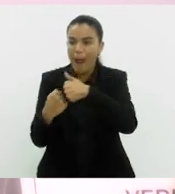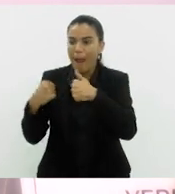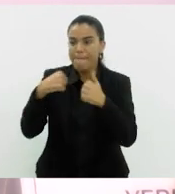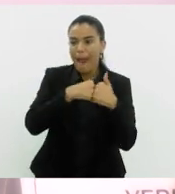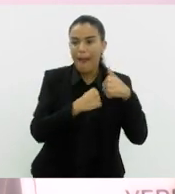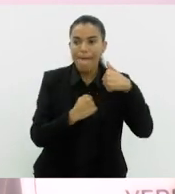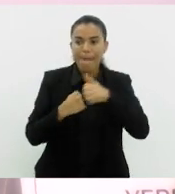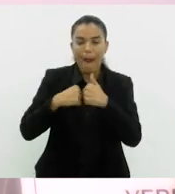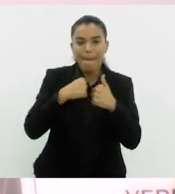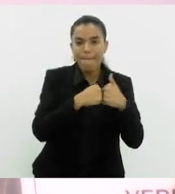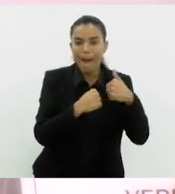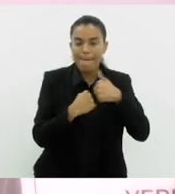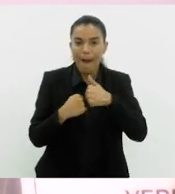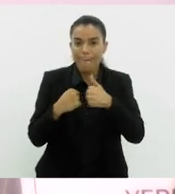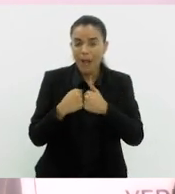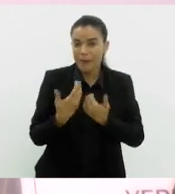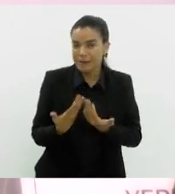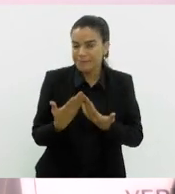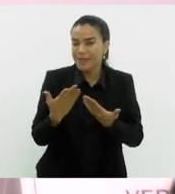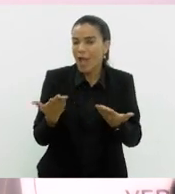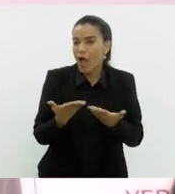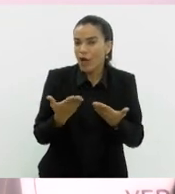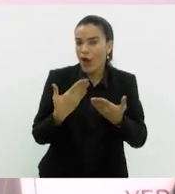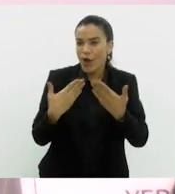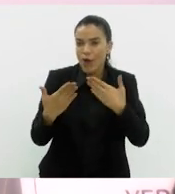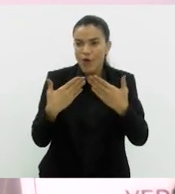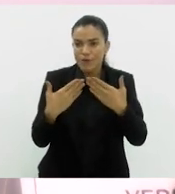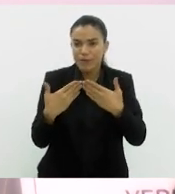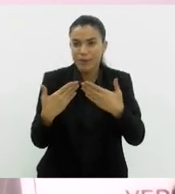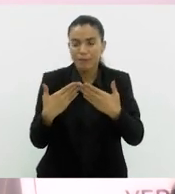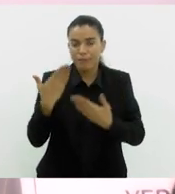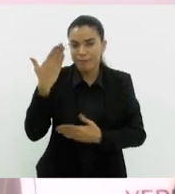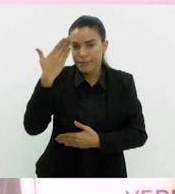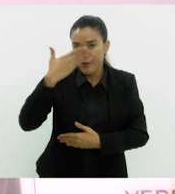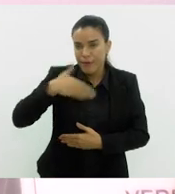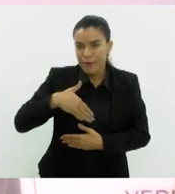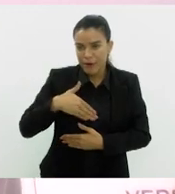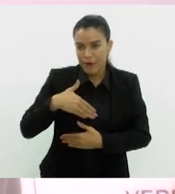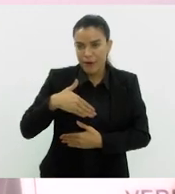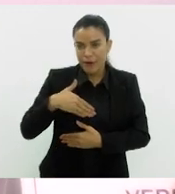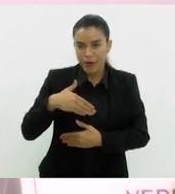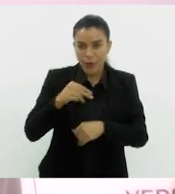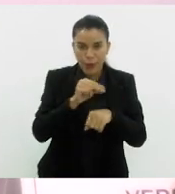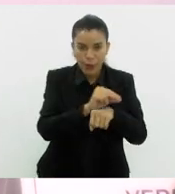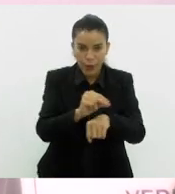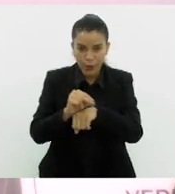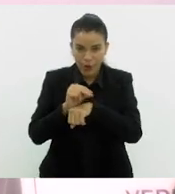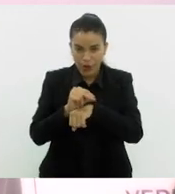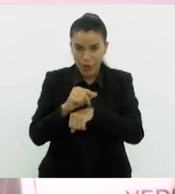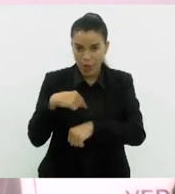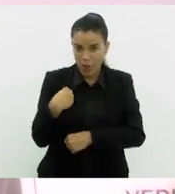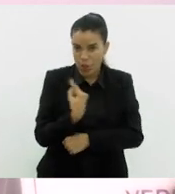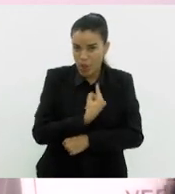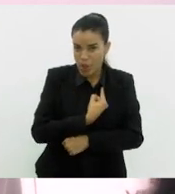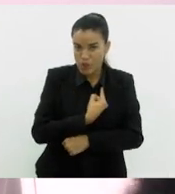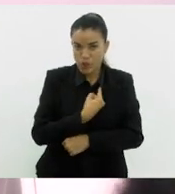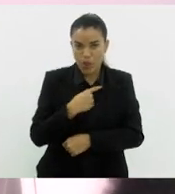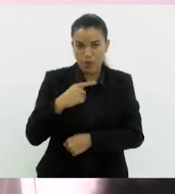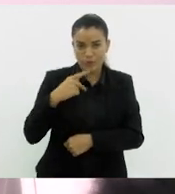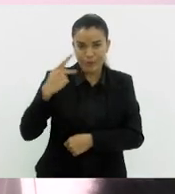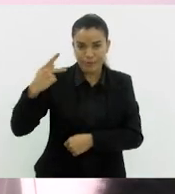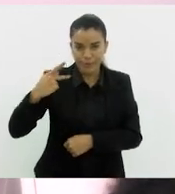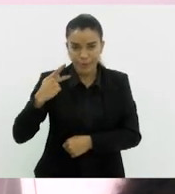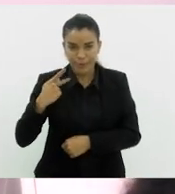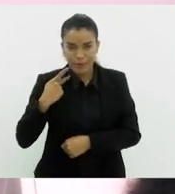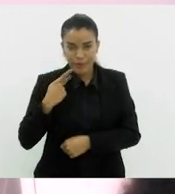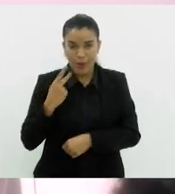muito fechados, né, como esse que a gente está tendo aqui agora, para provar que, além de cuidadoras, nós somos as promotoras, nós somos